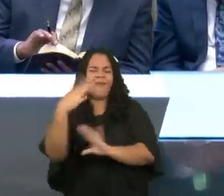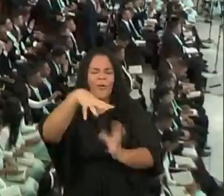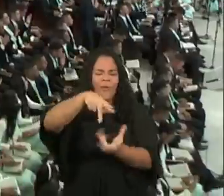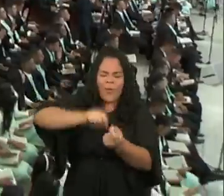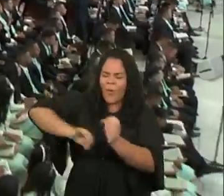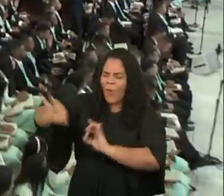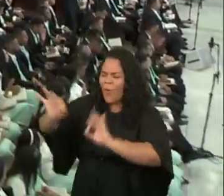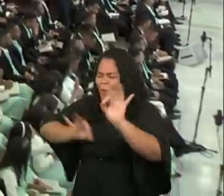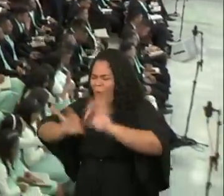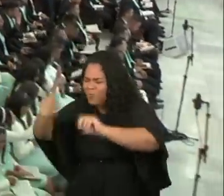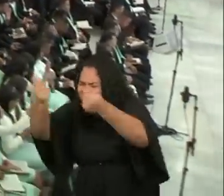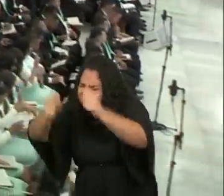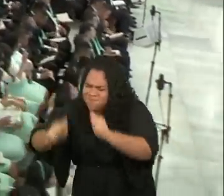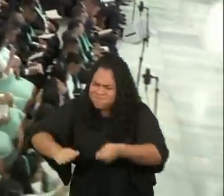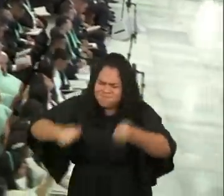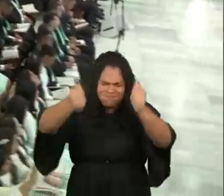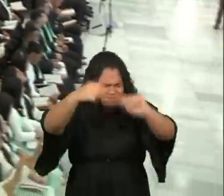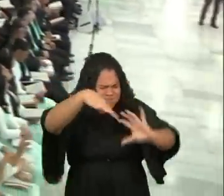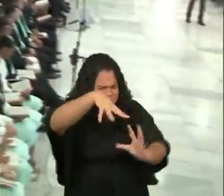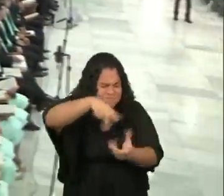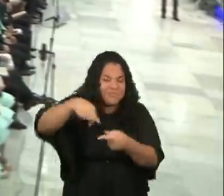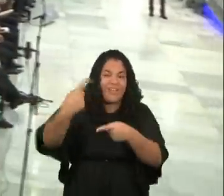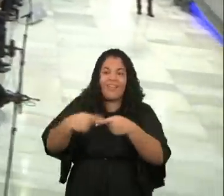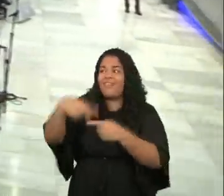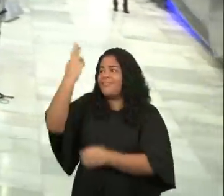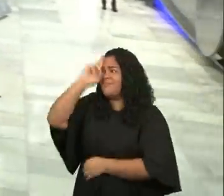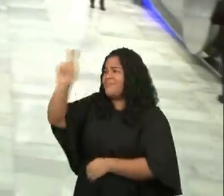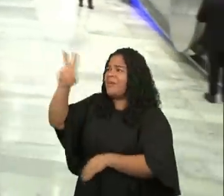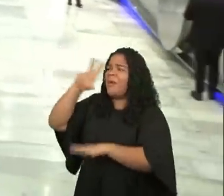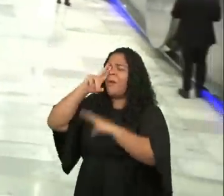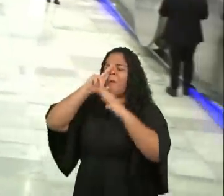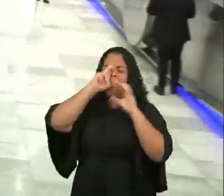terra mediante o seu poder.